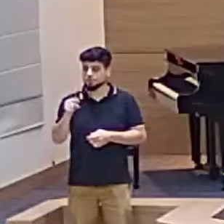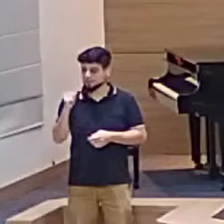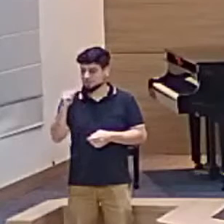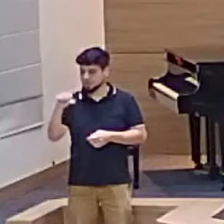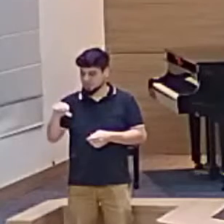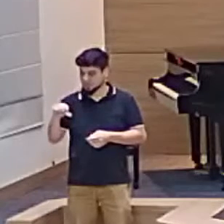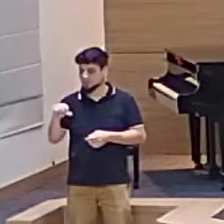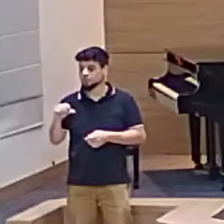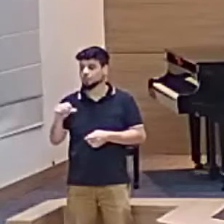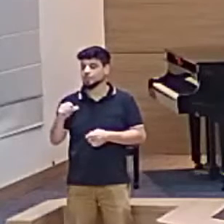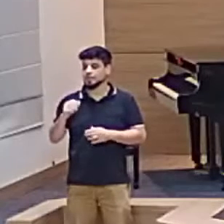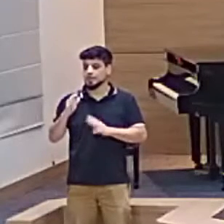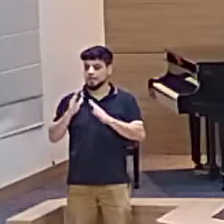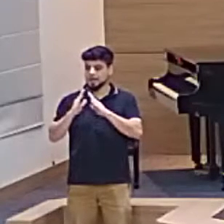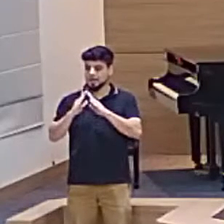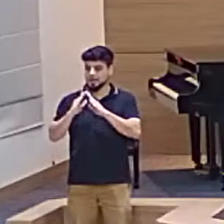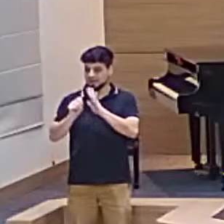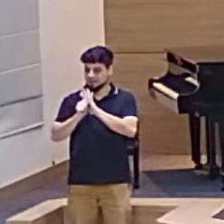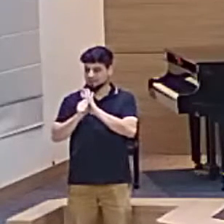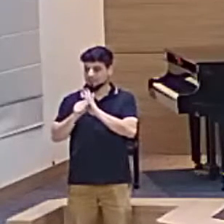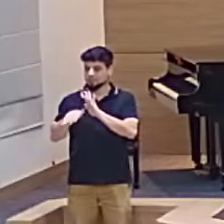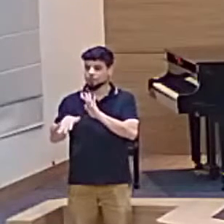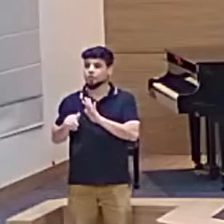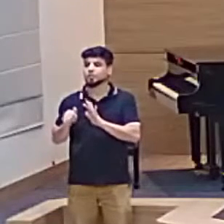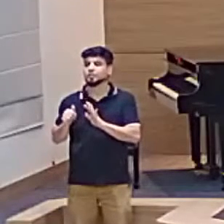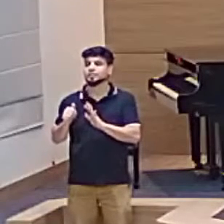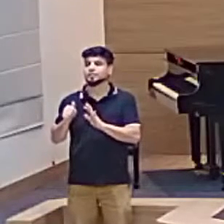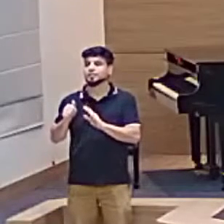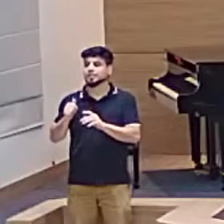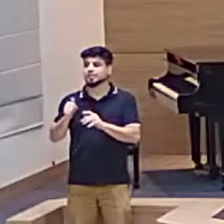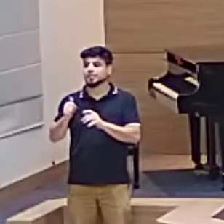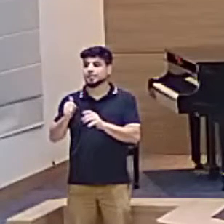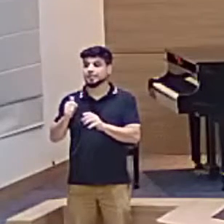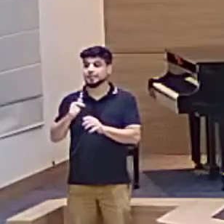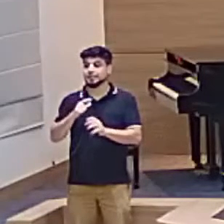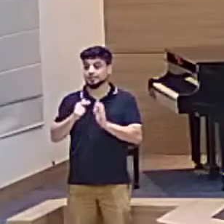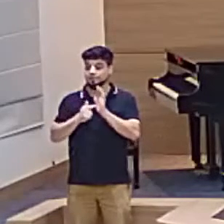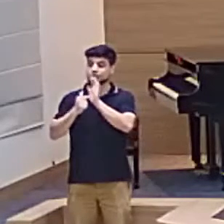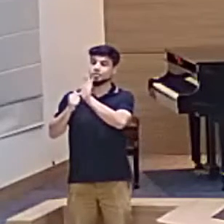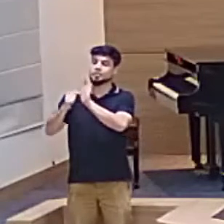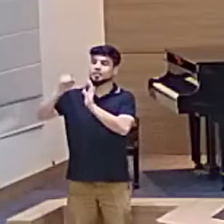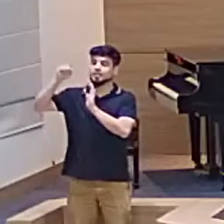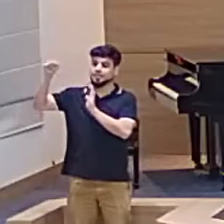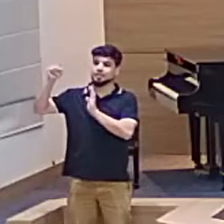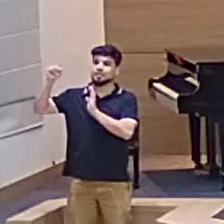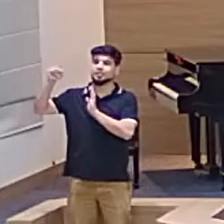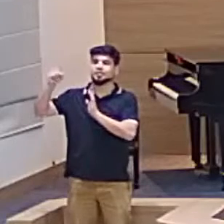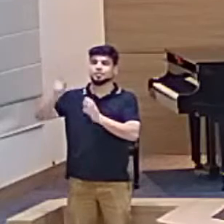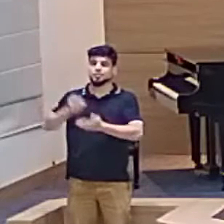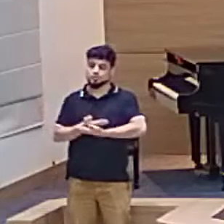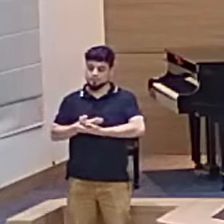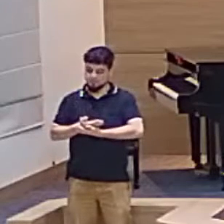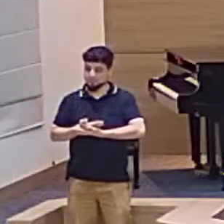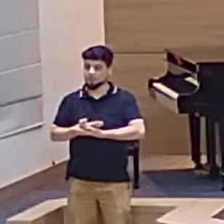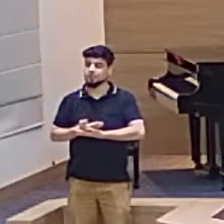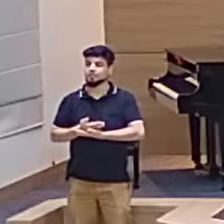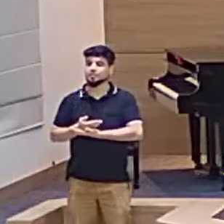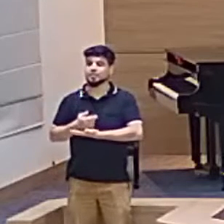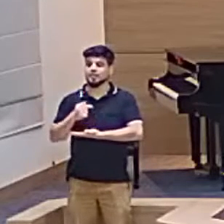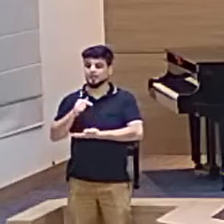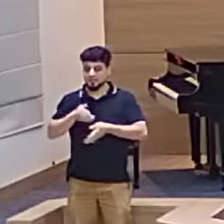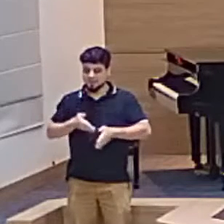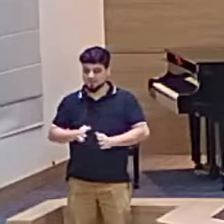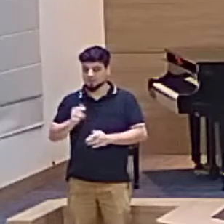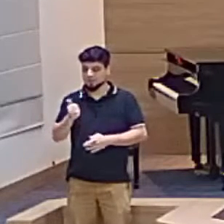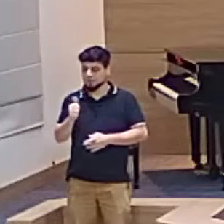em Foz do Iguaçu teve o privilégio de apresentar ao senhor o pequeno João Miguel Cooper da Silva que nasceu no dia onze de